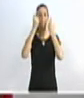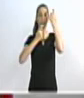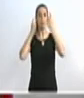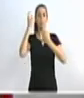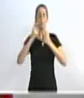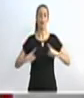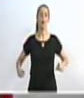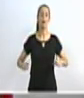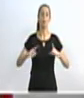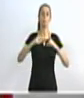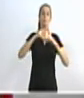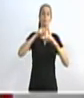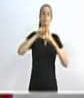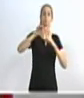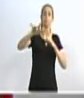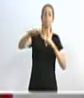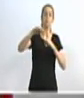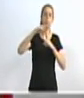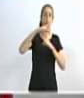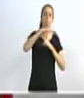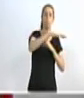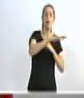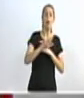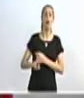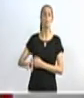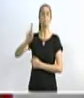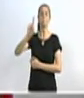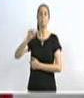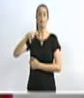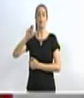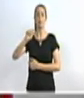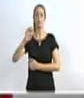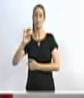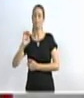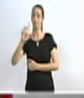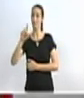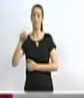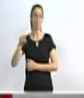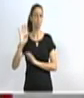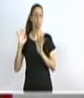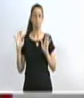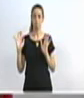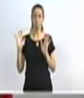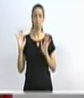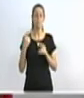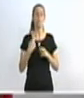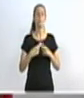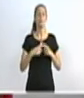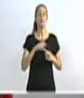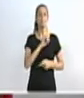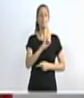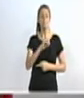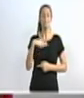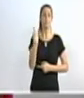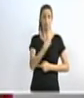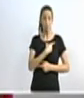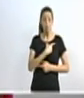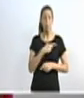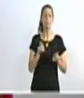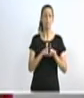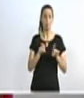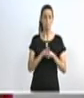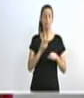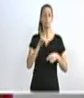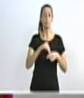radiação eletromagnética está perfeito, a Anatel compete essa medição, até porque seria uma atribuição muito complicada para o